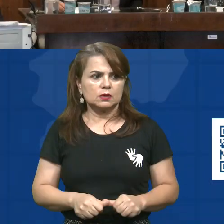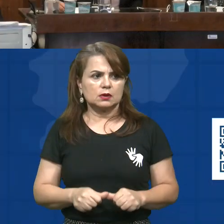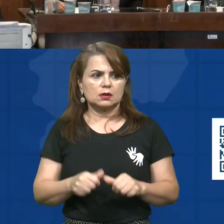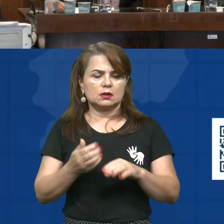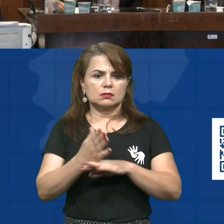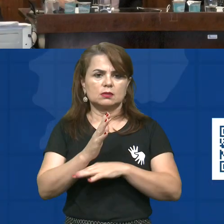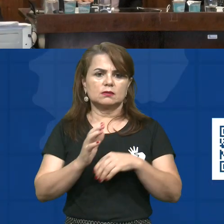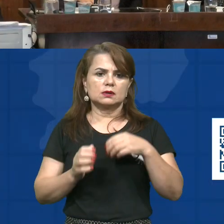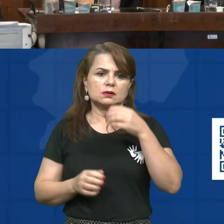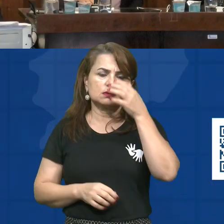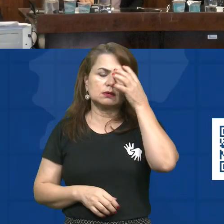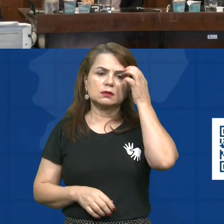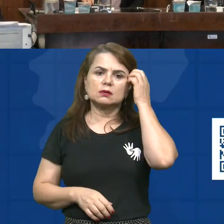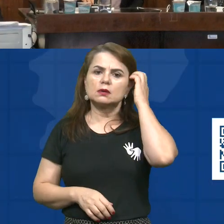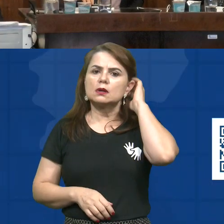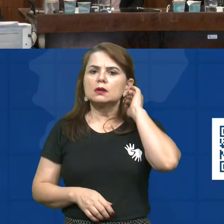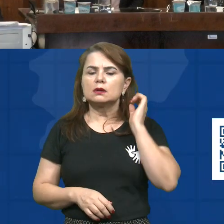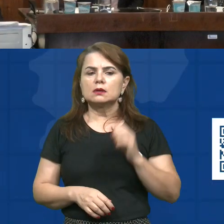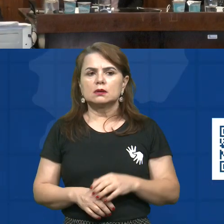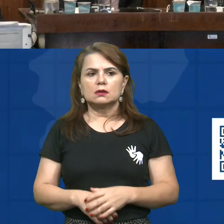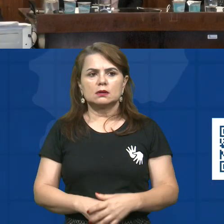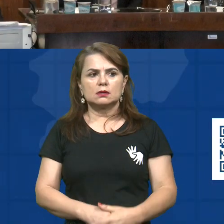Aprovado.